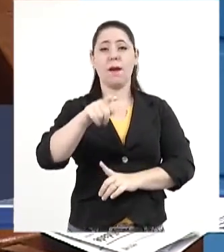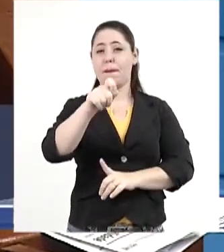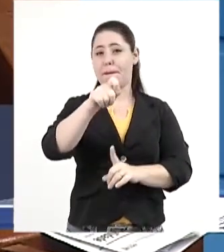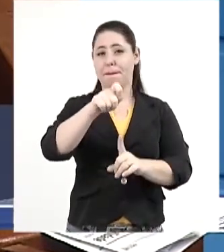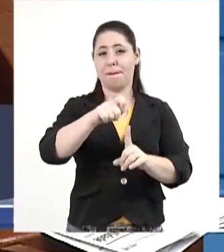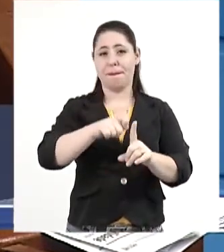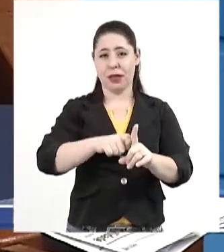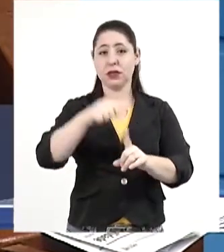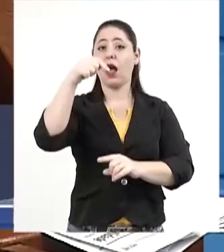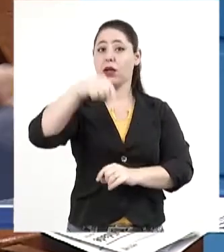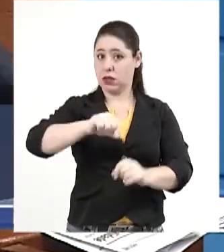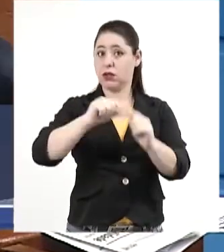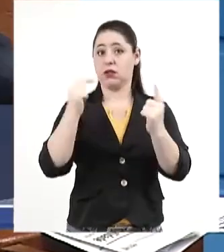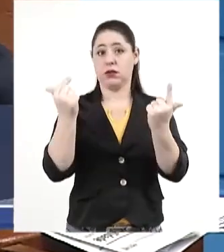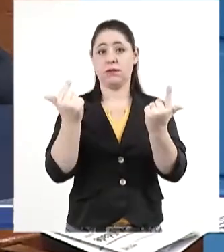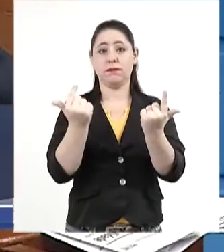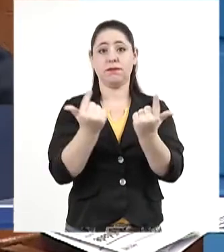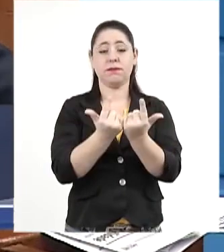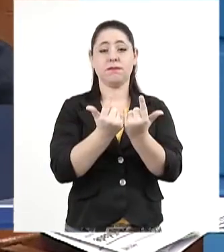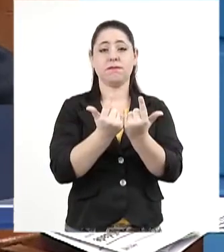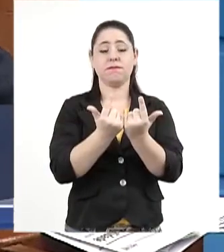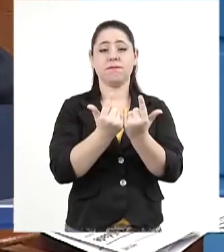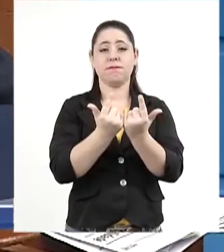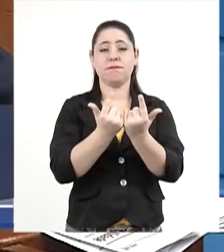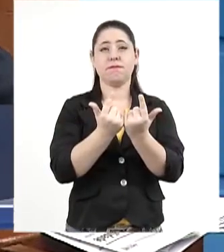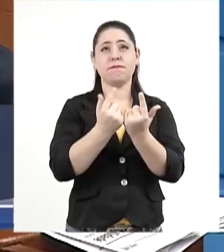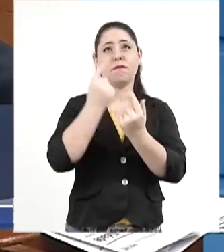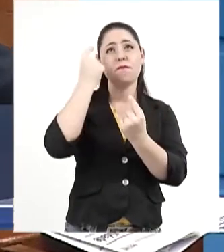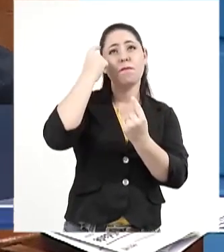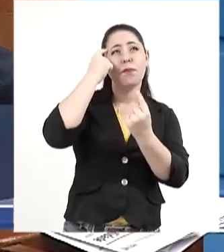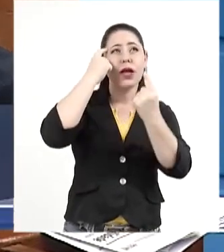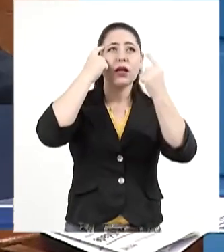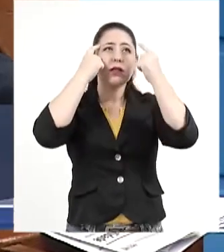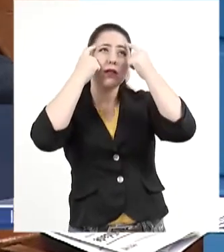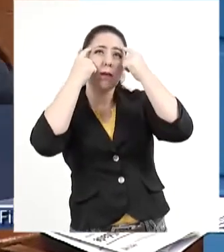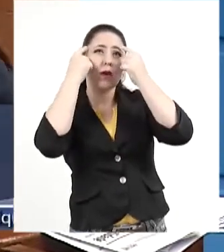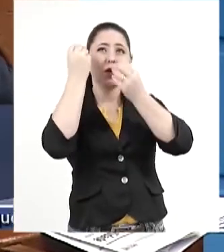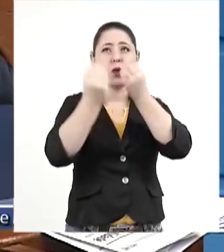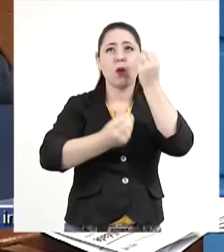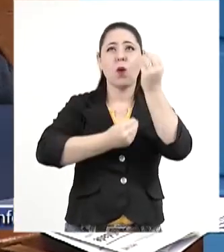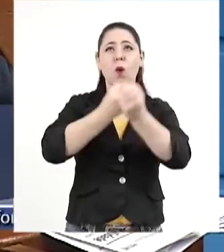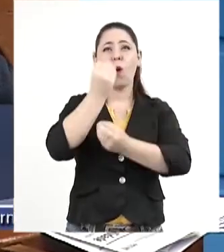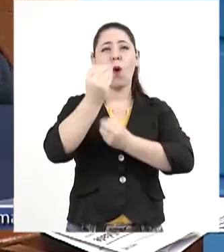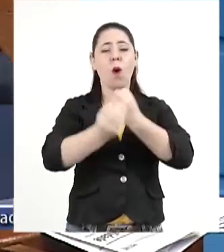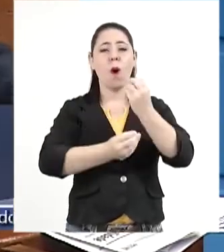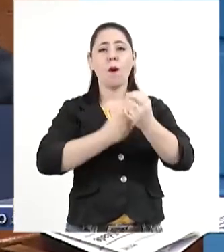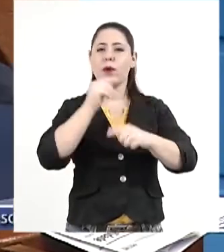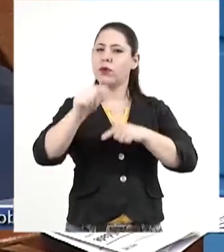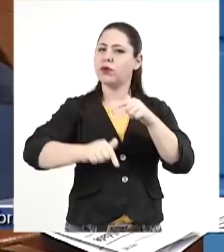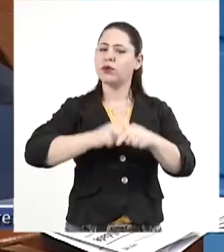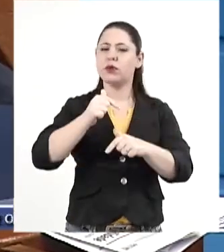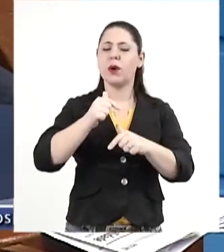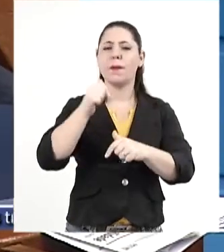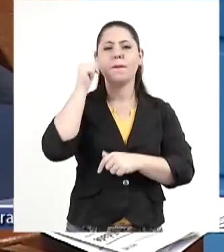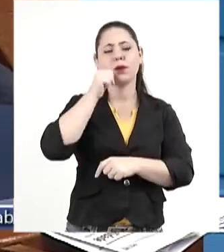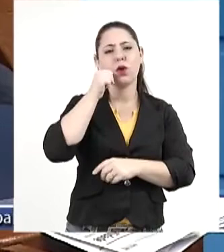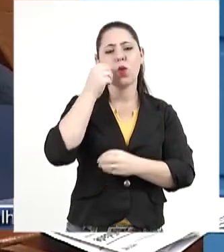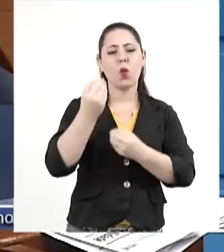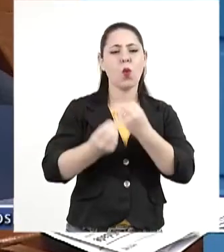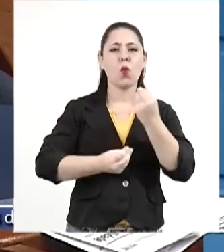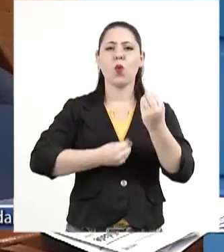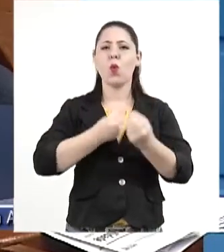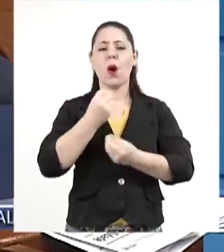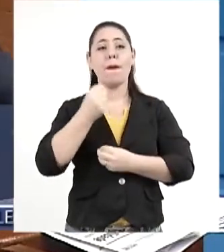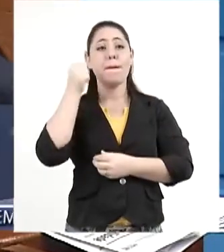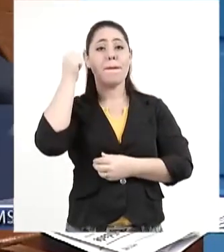mês aqui nesta casa para essa reflexão sobre as condições das mulheres, sobre a situação